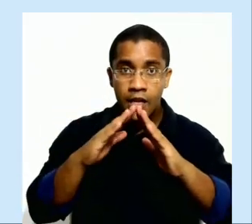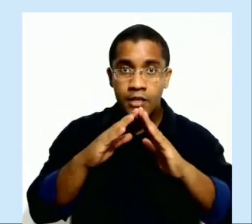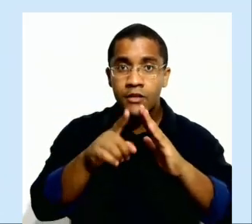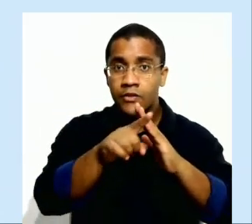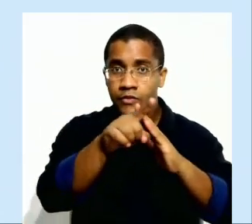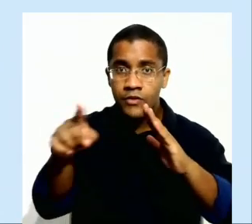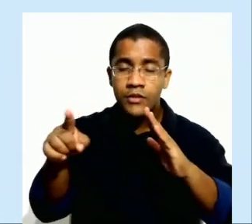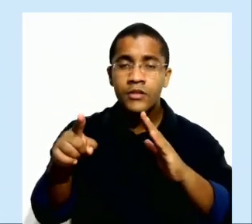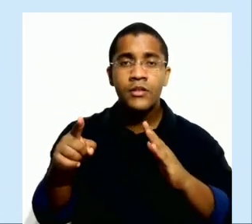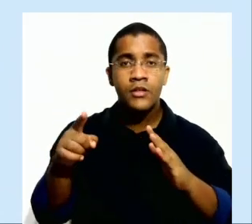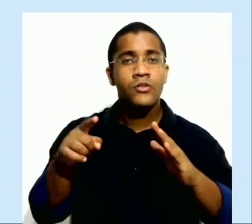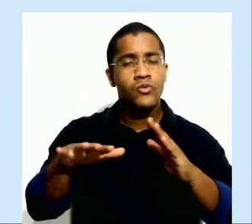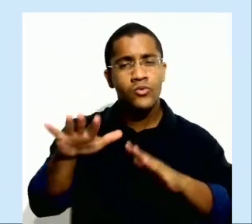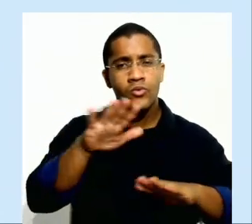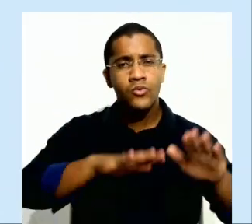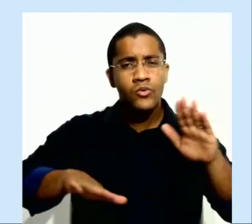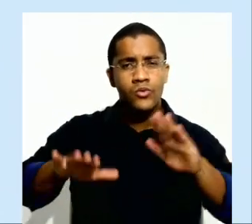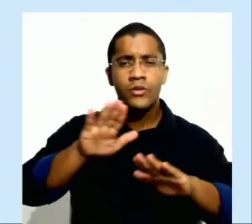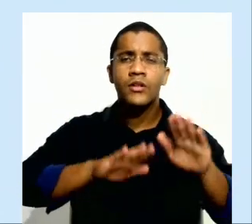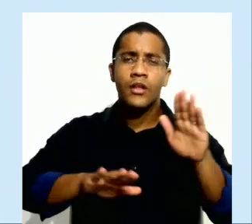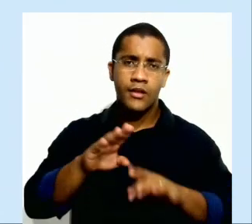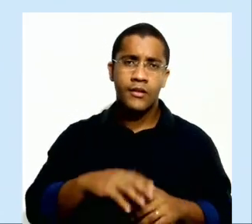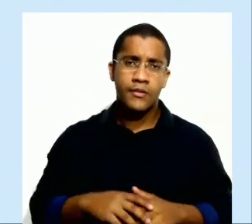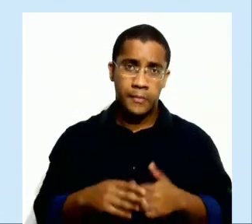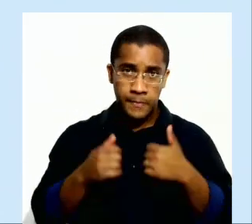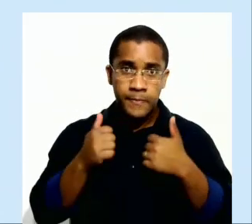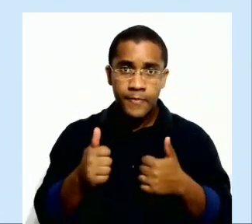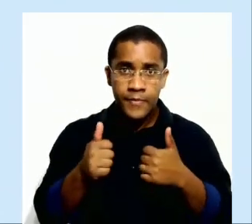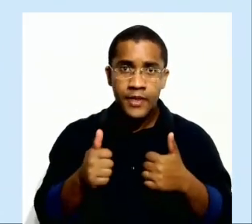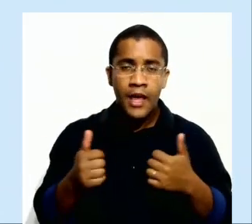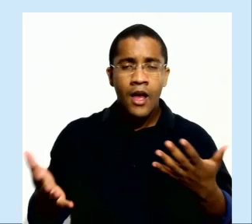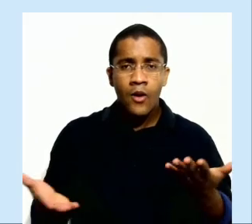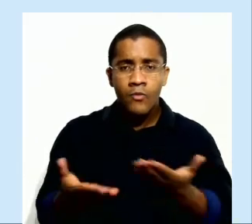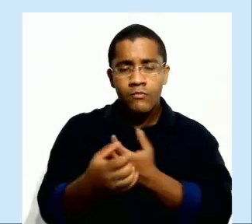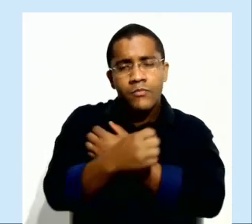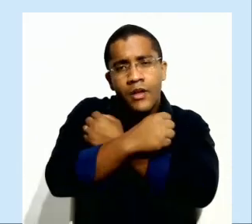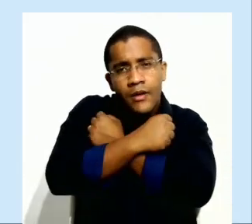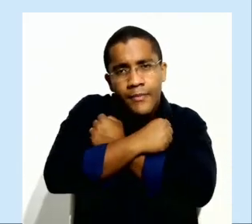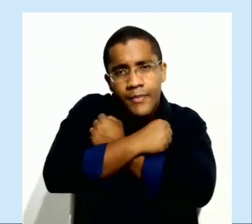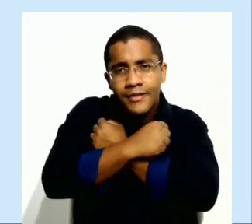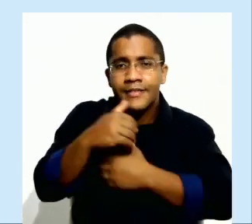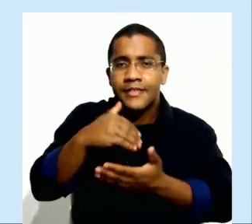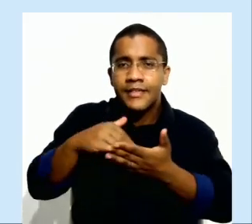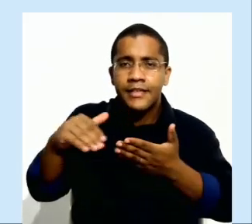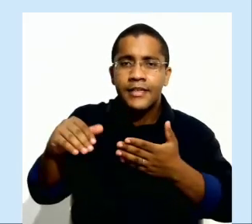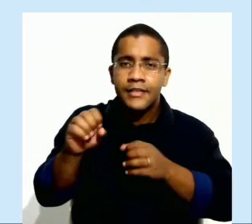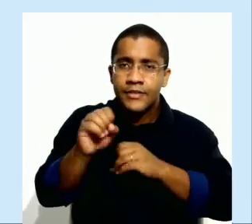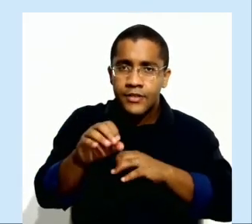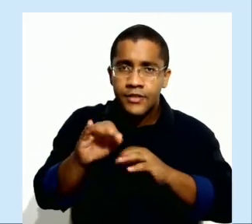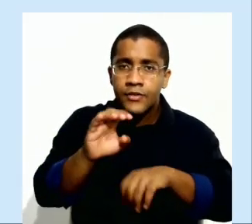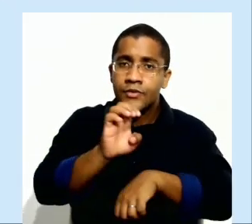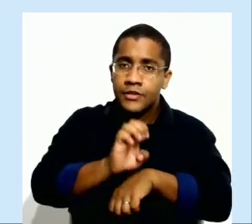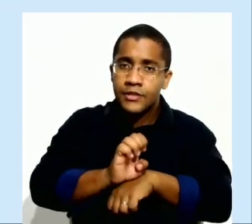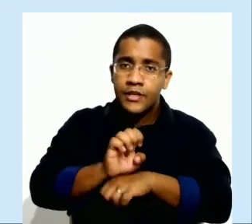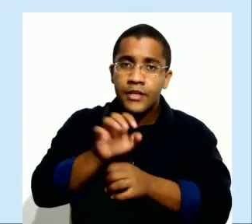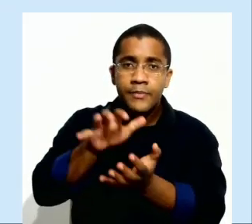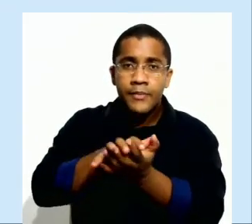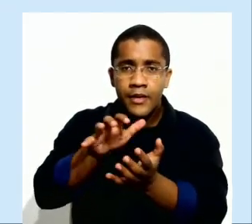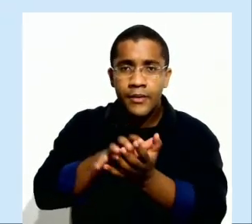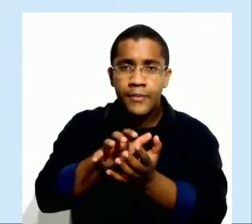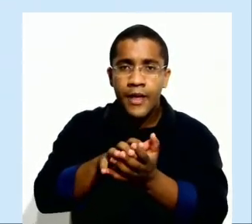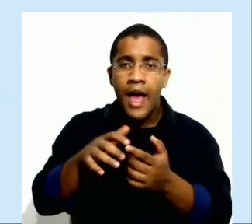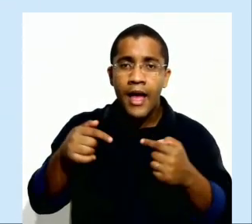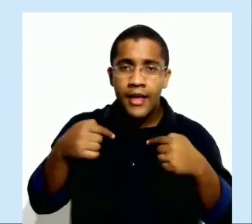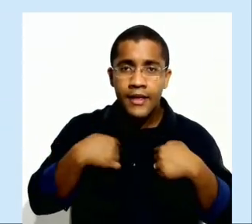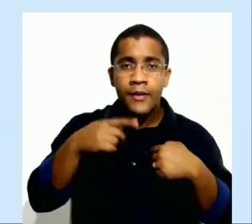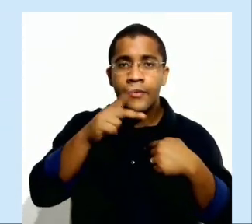e todos nós possamos tomar o máximo de cuidado. Um fortíssimo abraço da Secretaria de Educação do Estado de